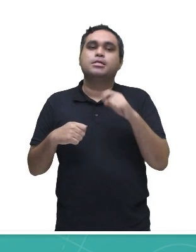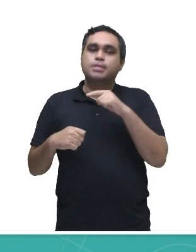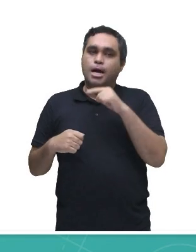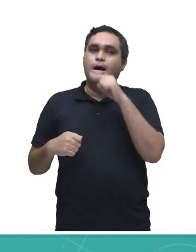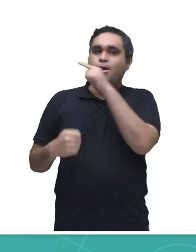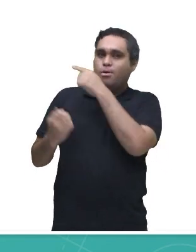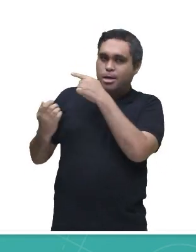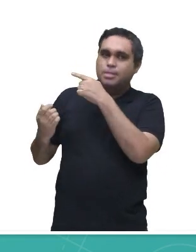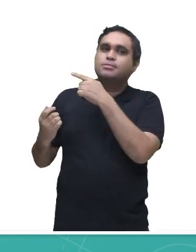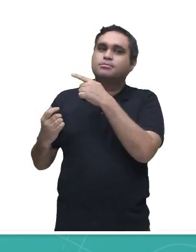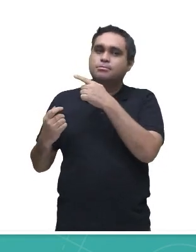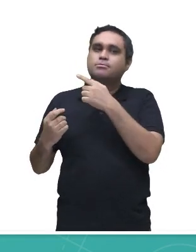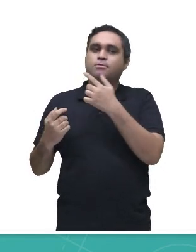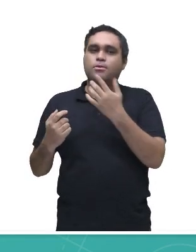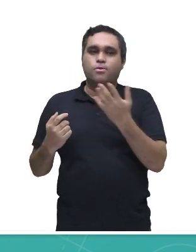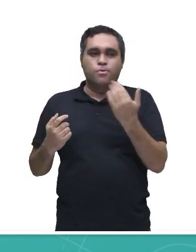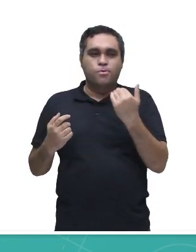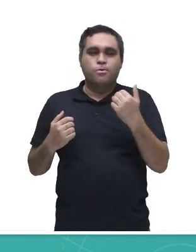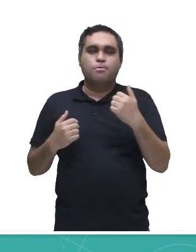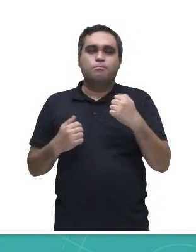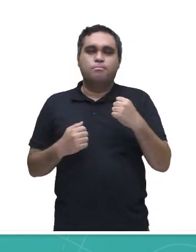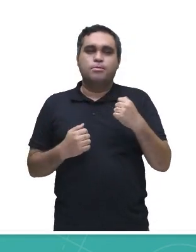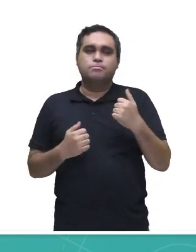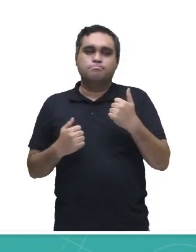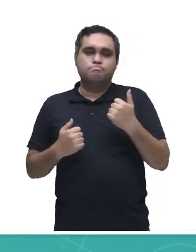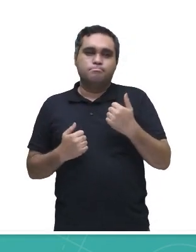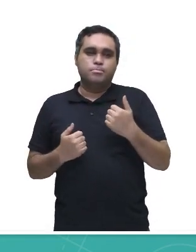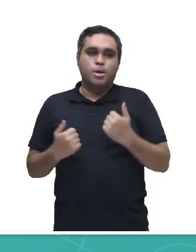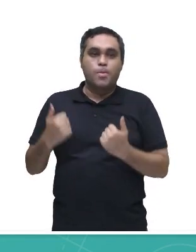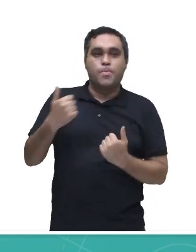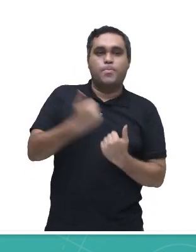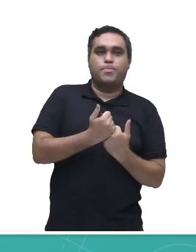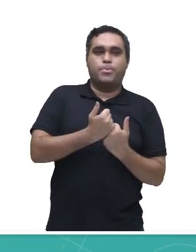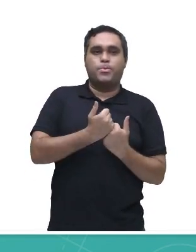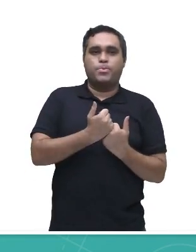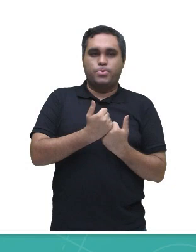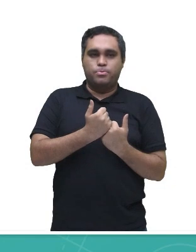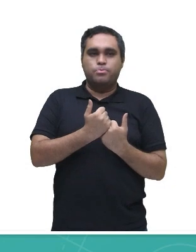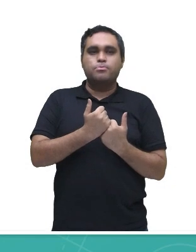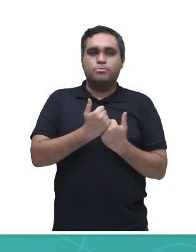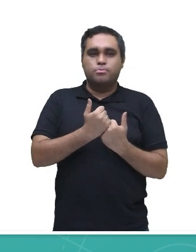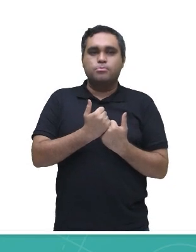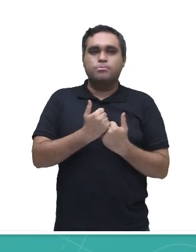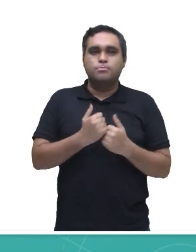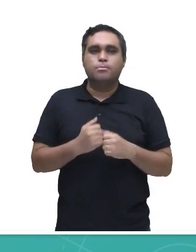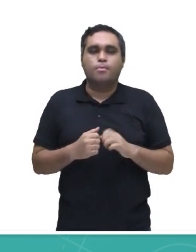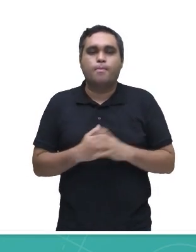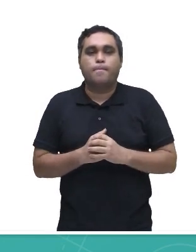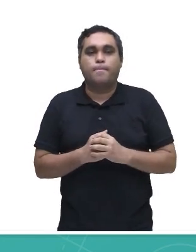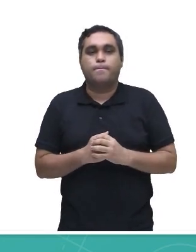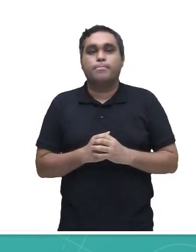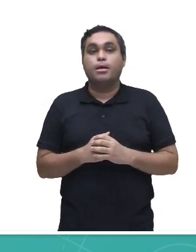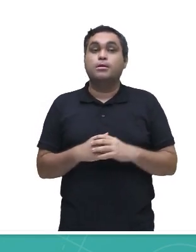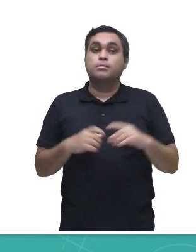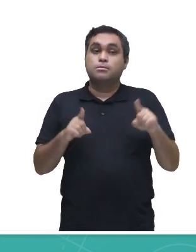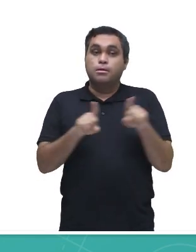aí a digestão, ajudando, auxiliando na renovação celular. Vamos lá para